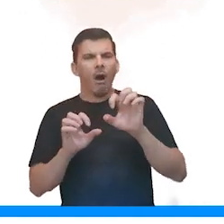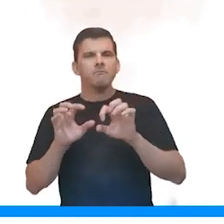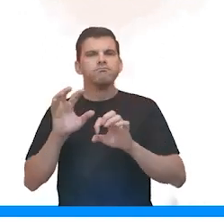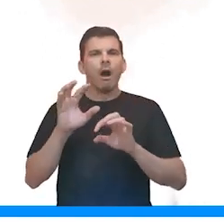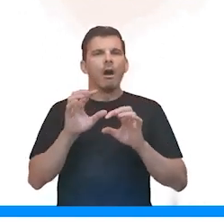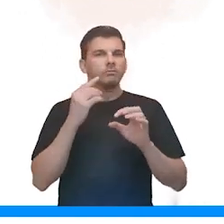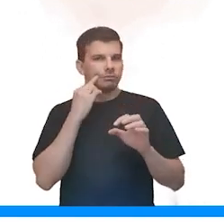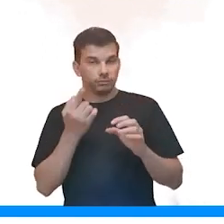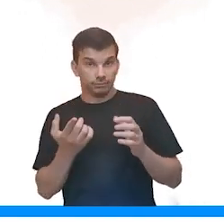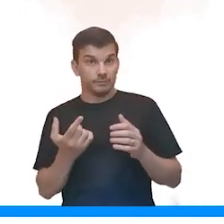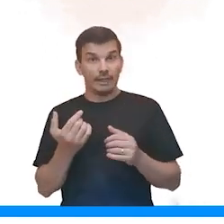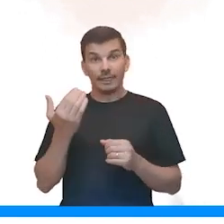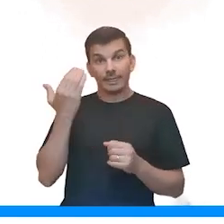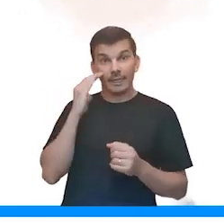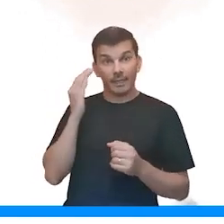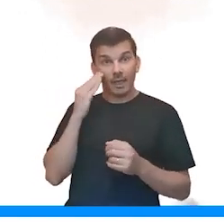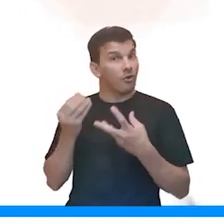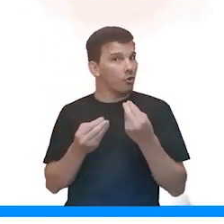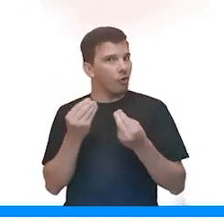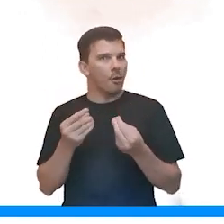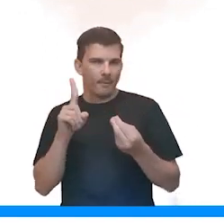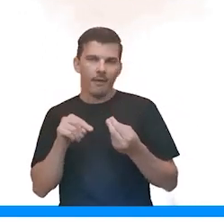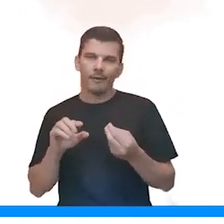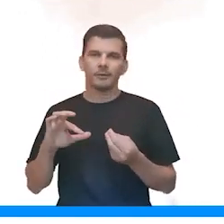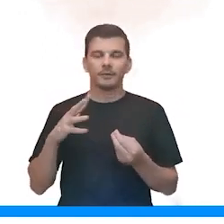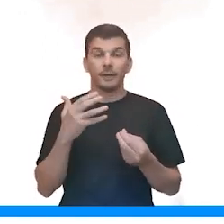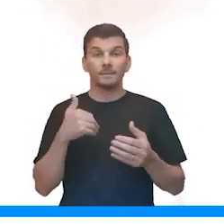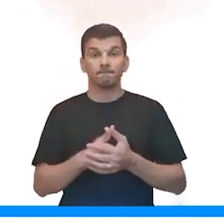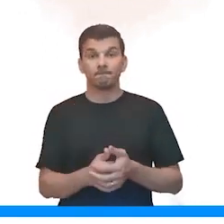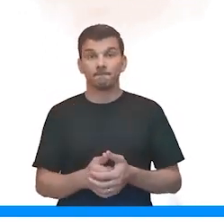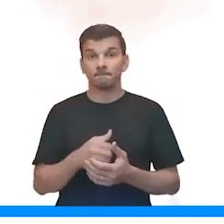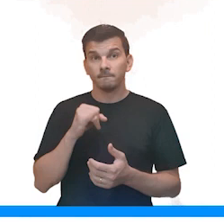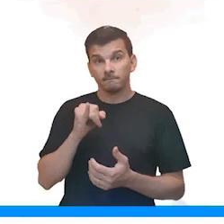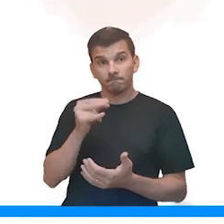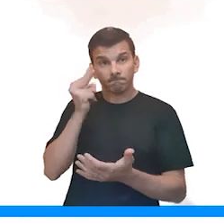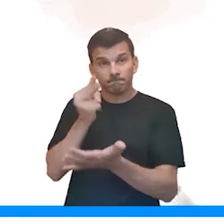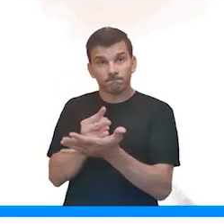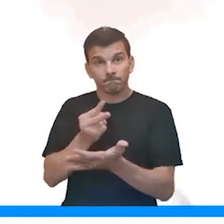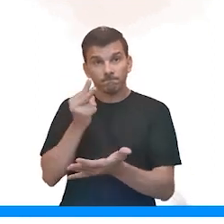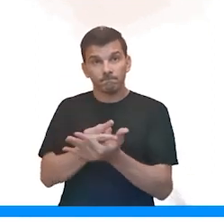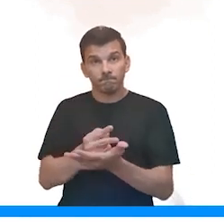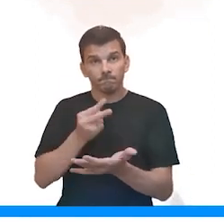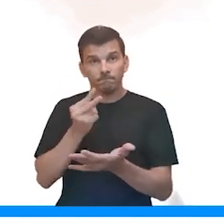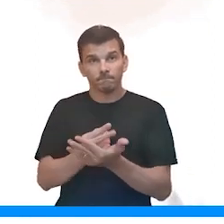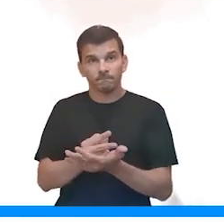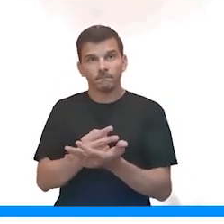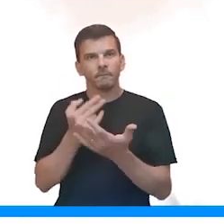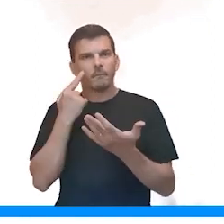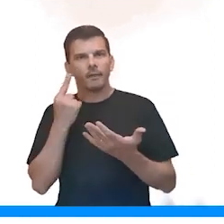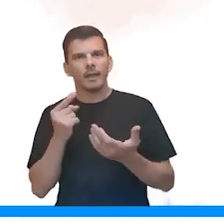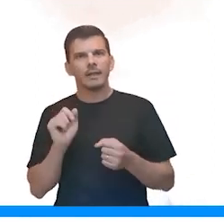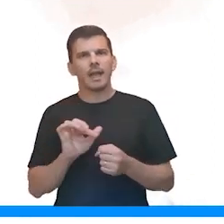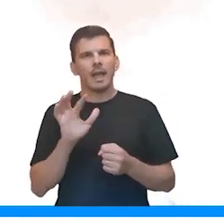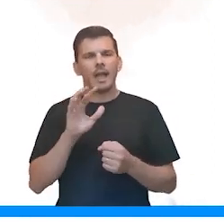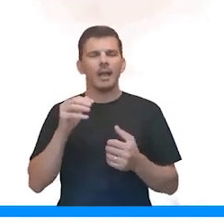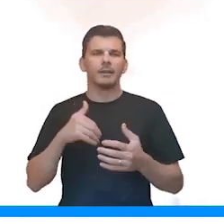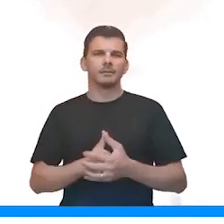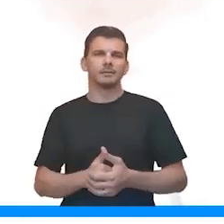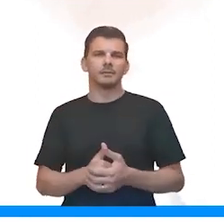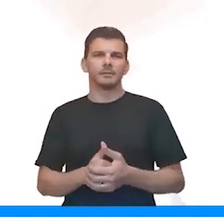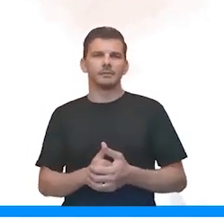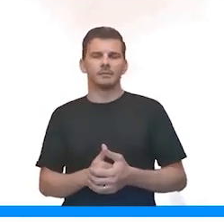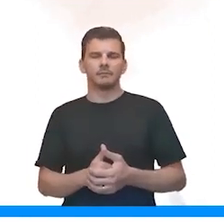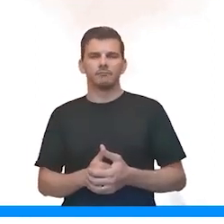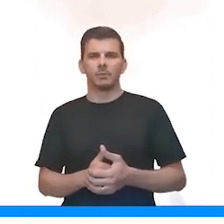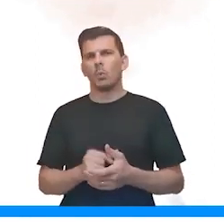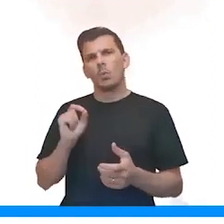mais lentamente. Vocês estão vendo? Então, entender um gás é entender ele dessa maneira. Agora, se eu manter o volume constante, se eu fixar o